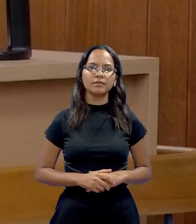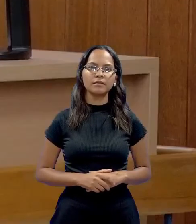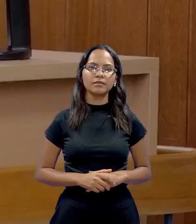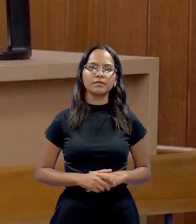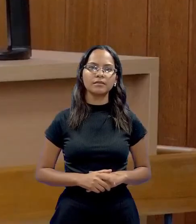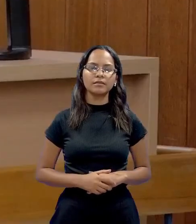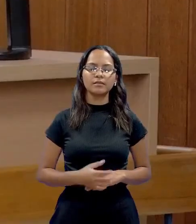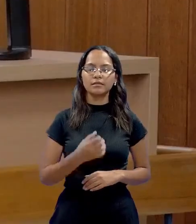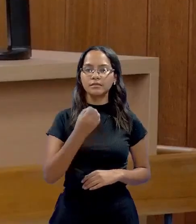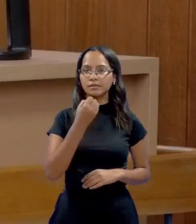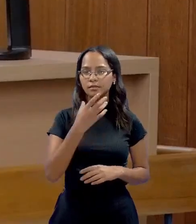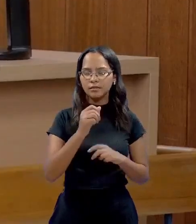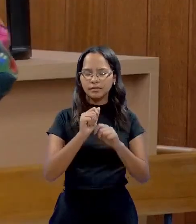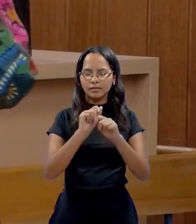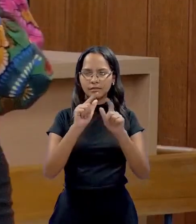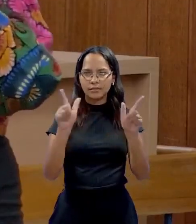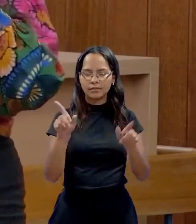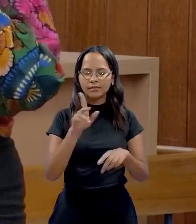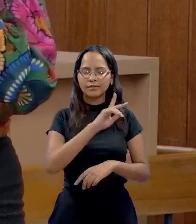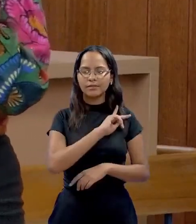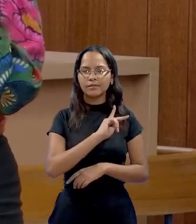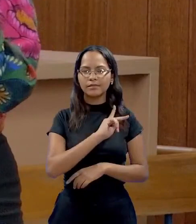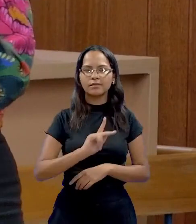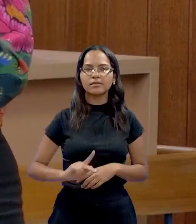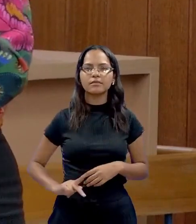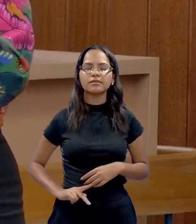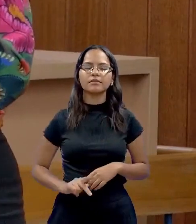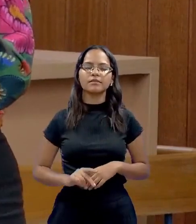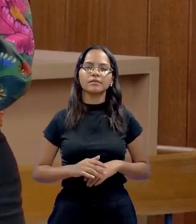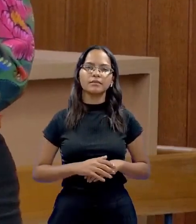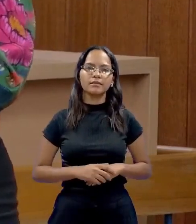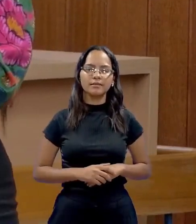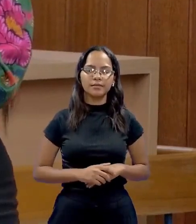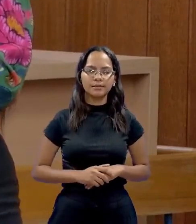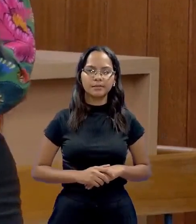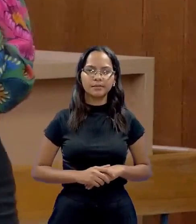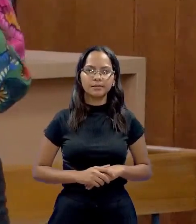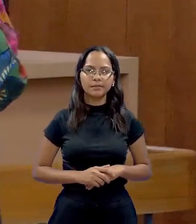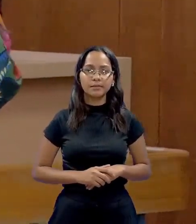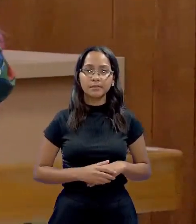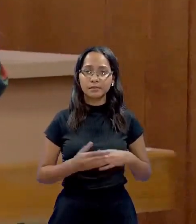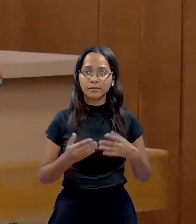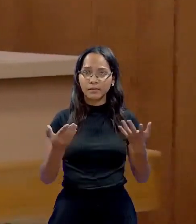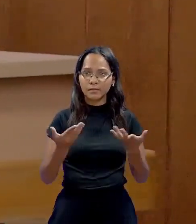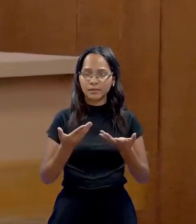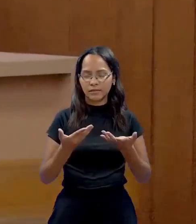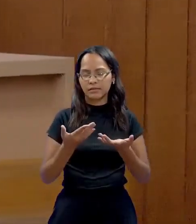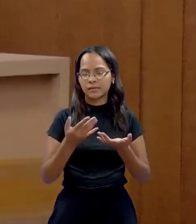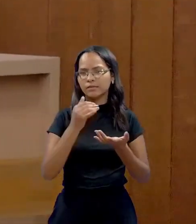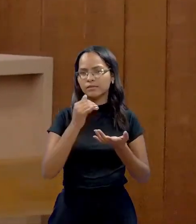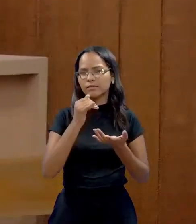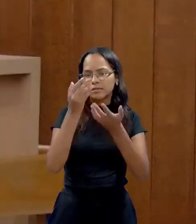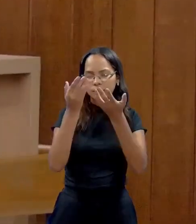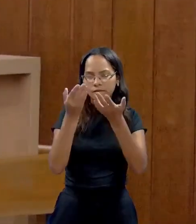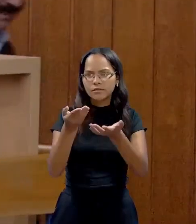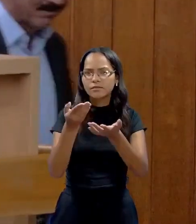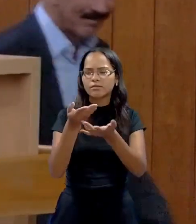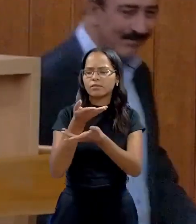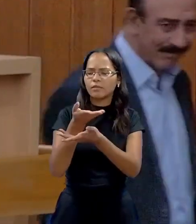Bom dia, presidente. Presidente, eu me dirijo a Vossa Excelência, aos colegas e à